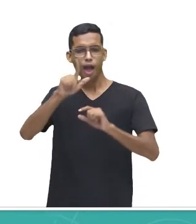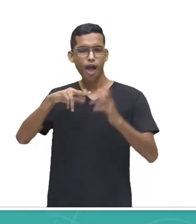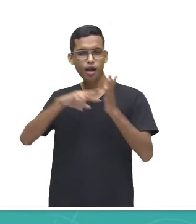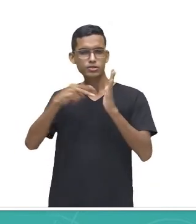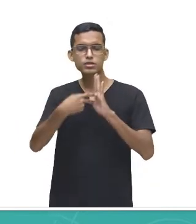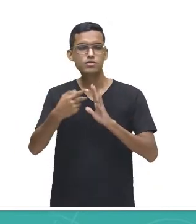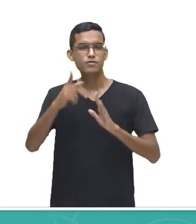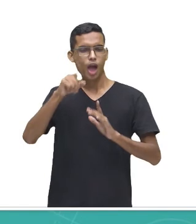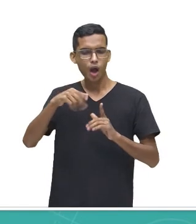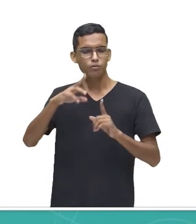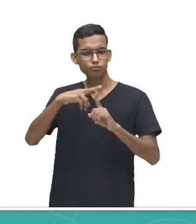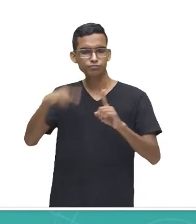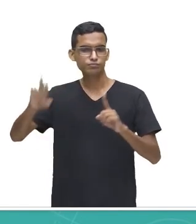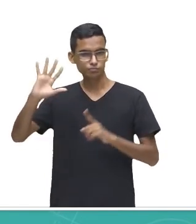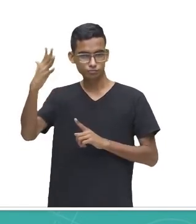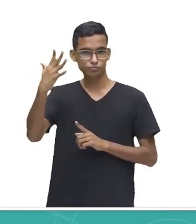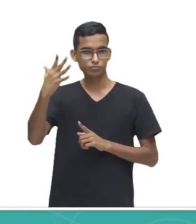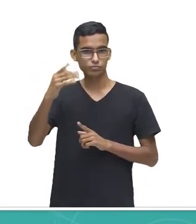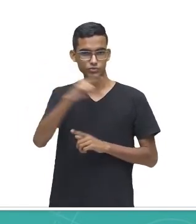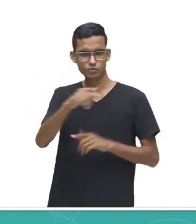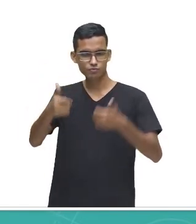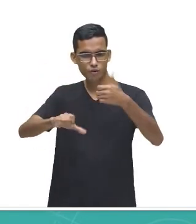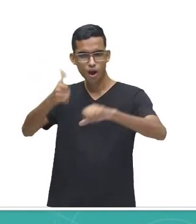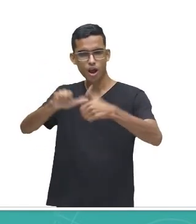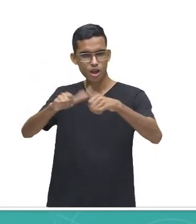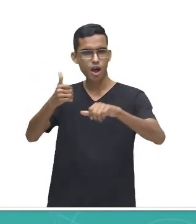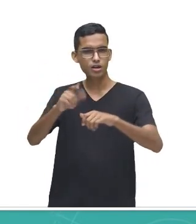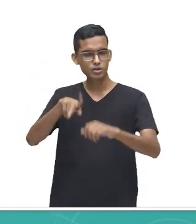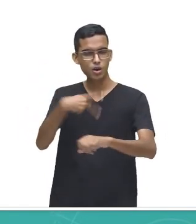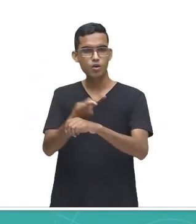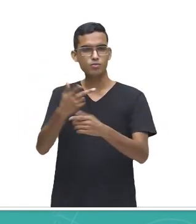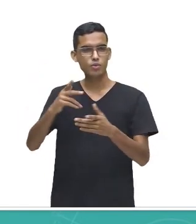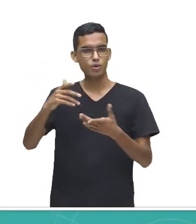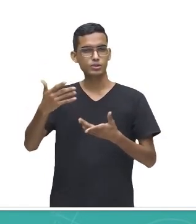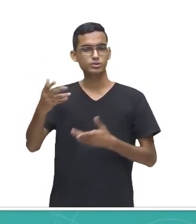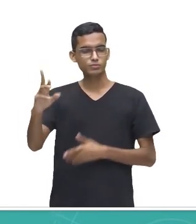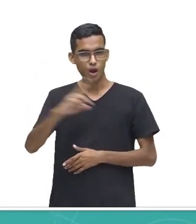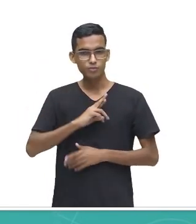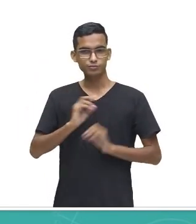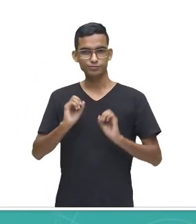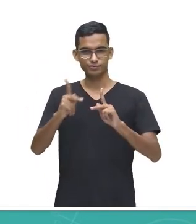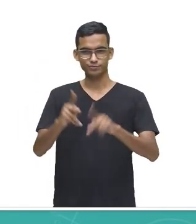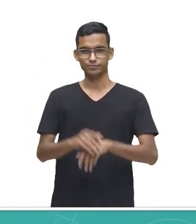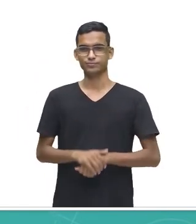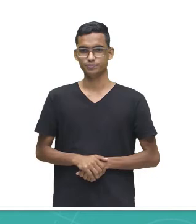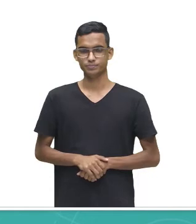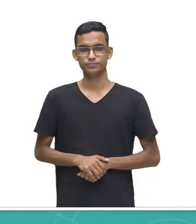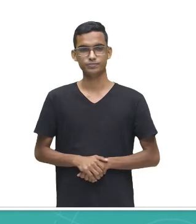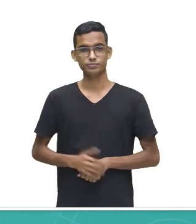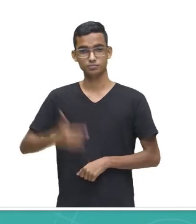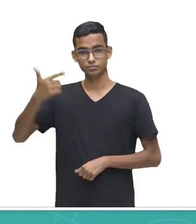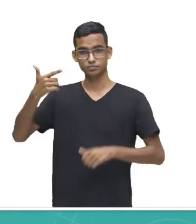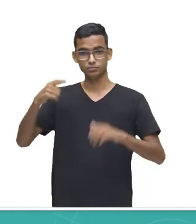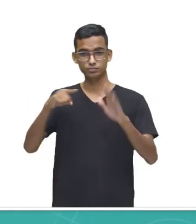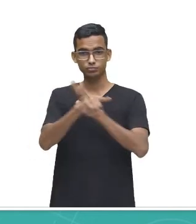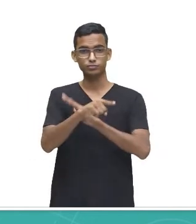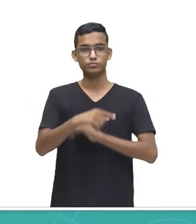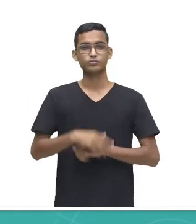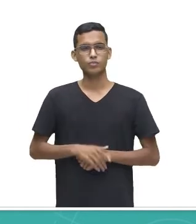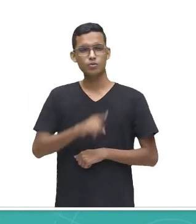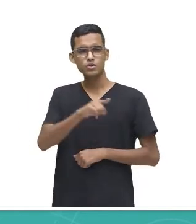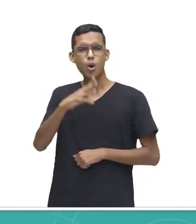analisar aí e vão contar para nós. Questão 2. Você conhece algum